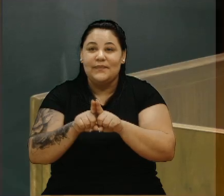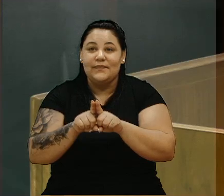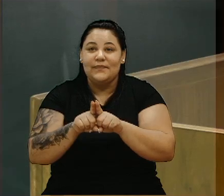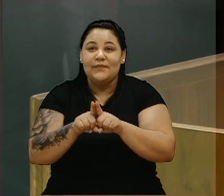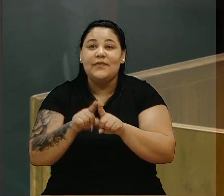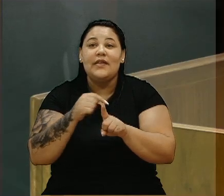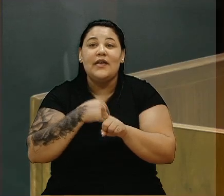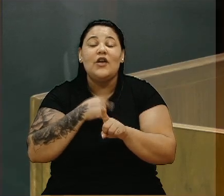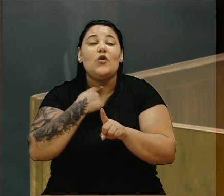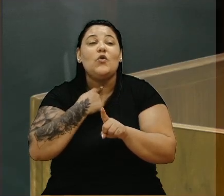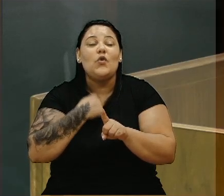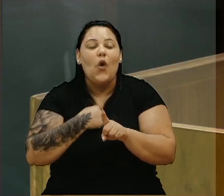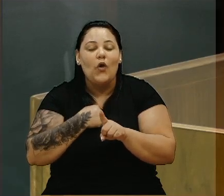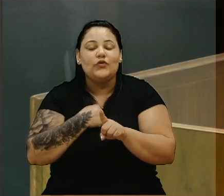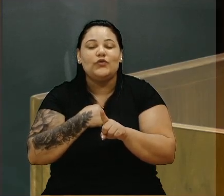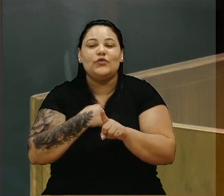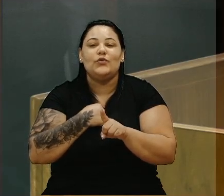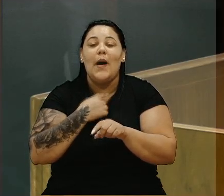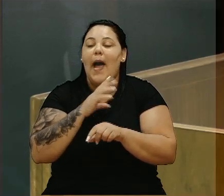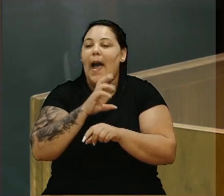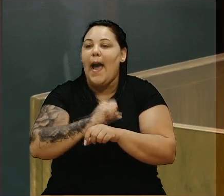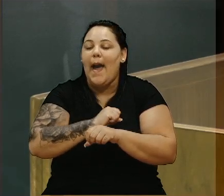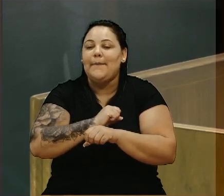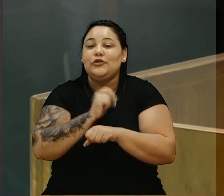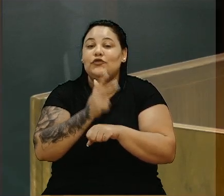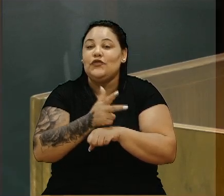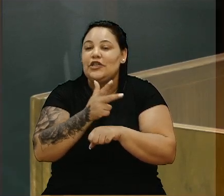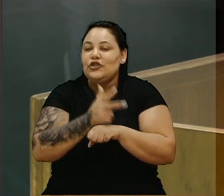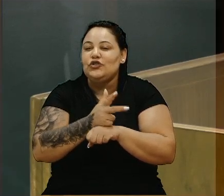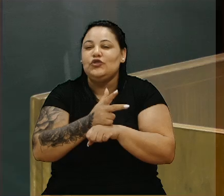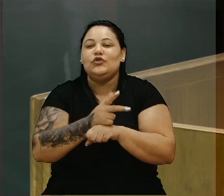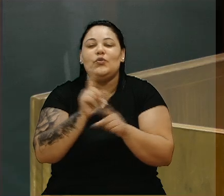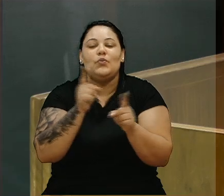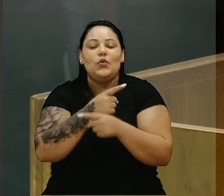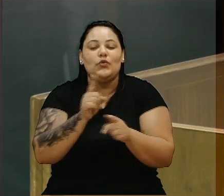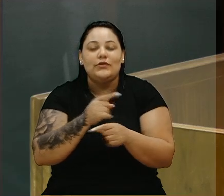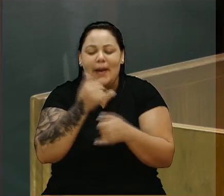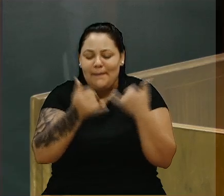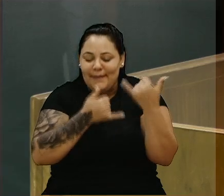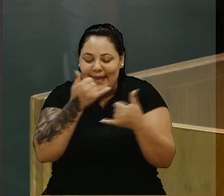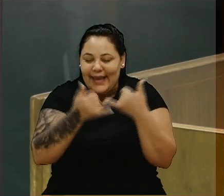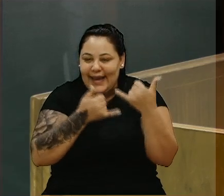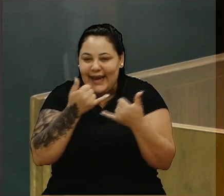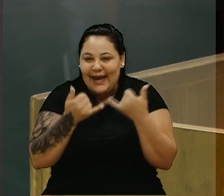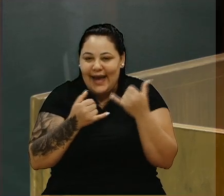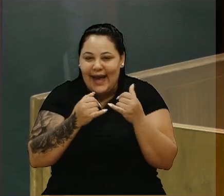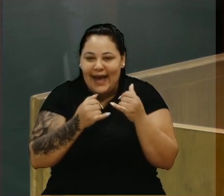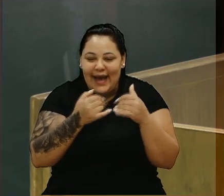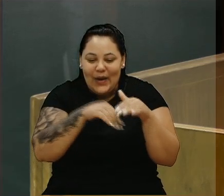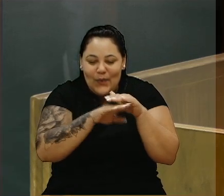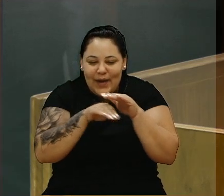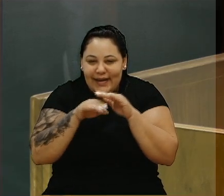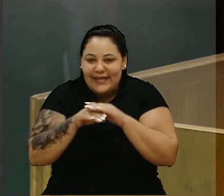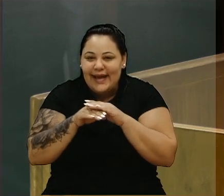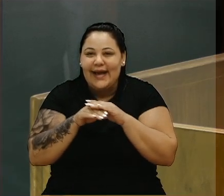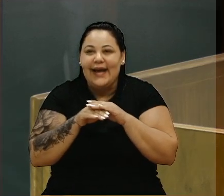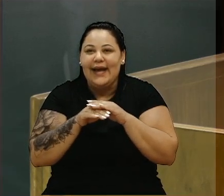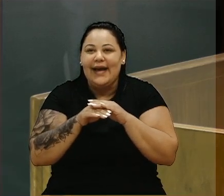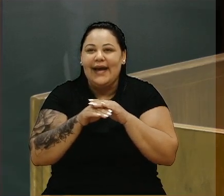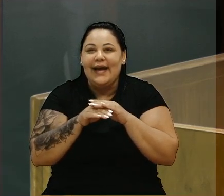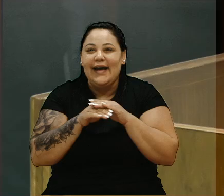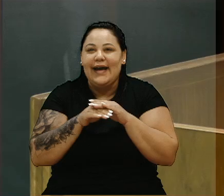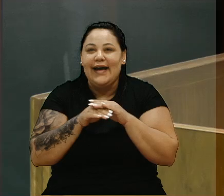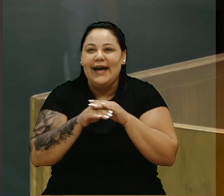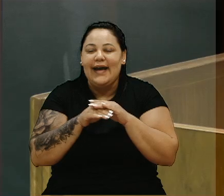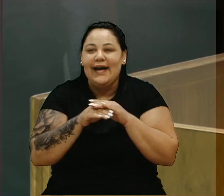de ver vídeos, músicas, brincar, ler, colecionar bonecos de coleção, praticar esportes. Eu faço